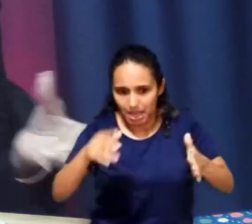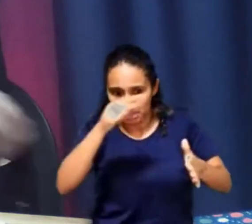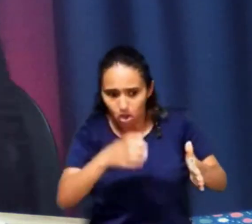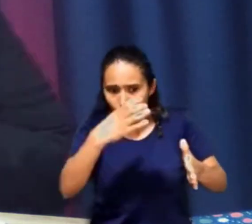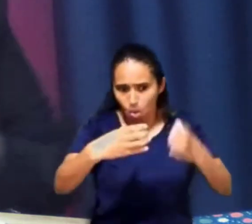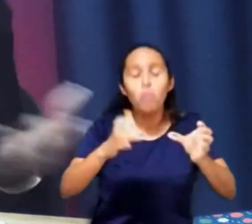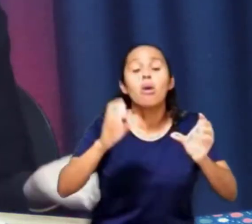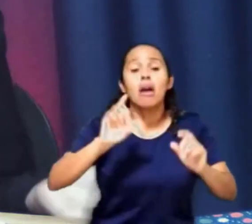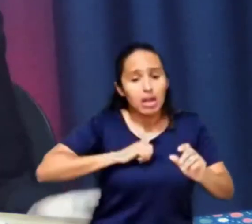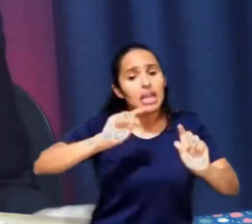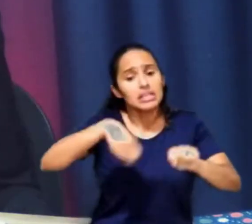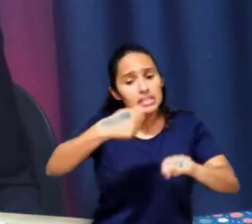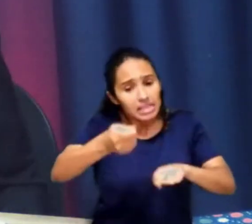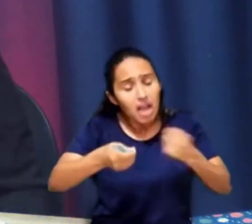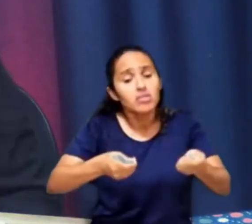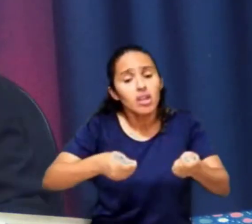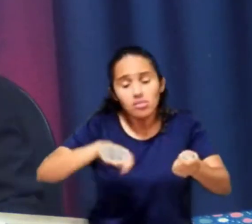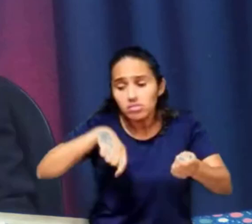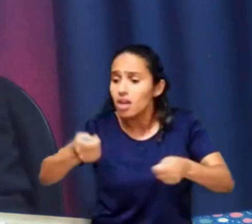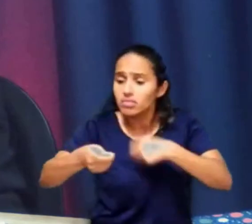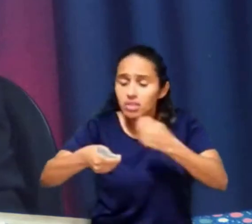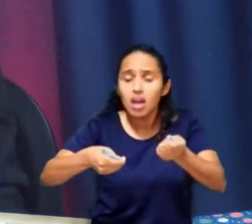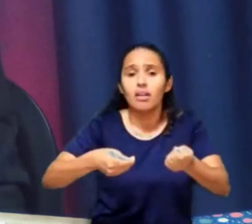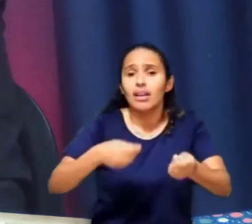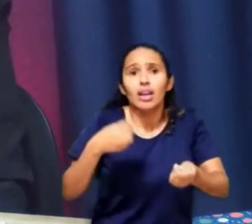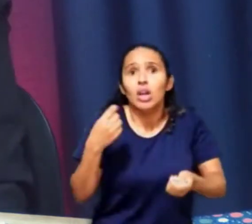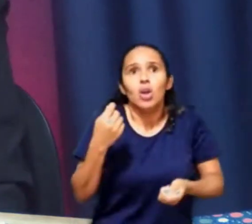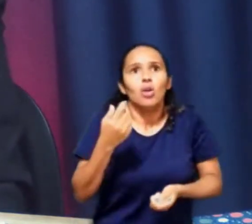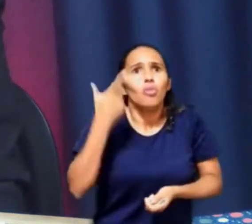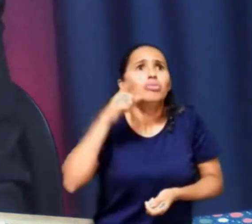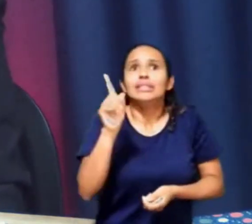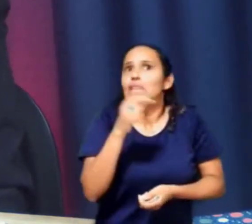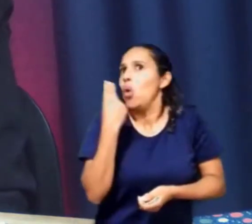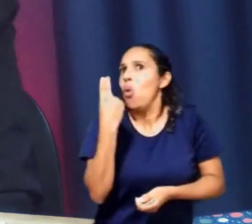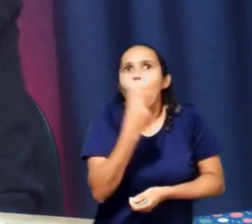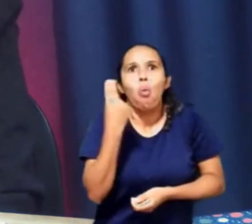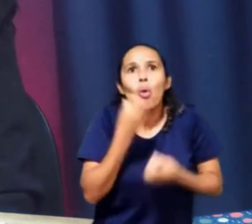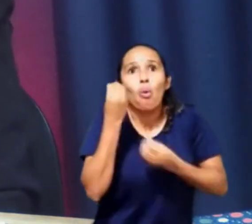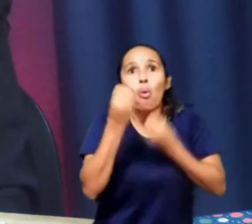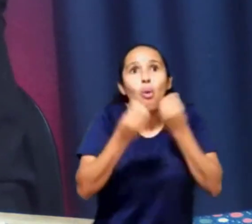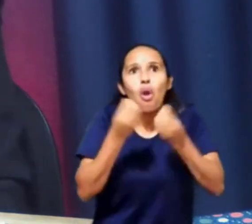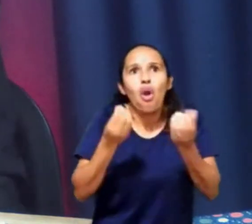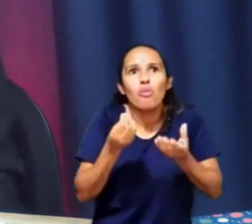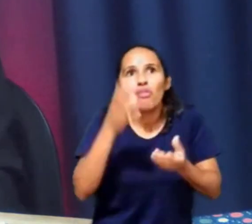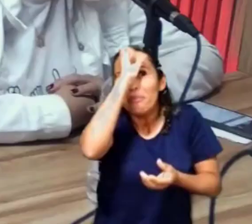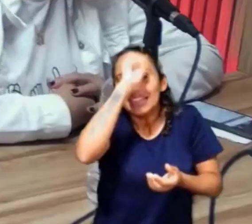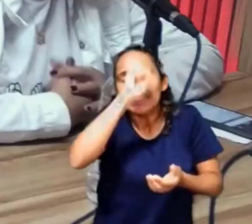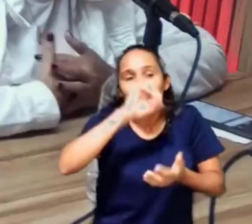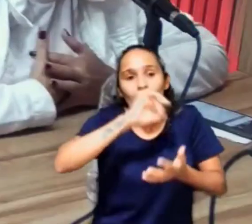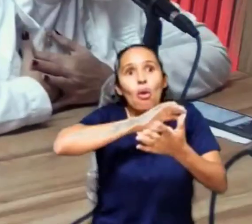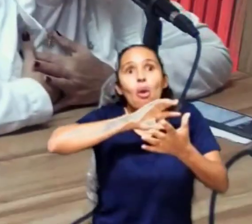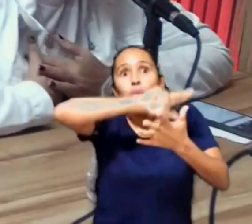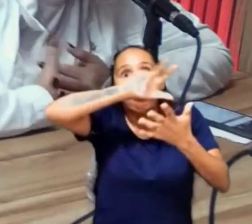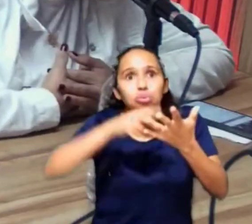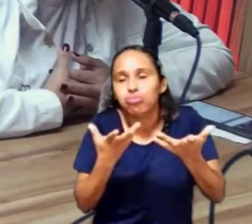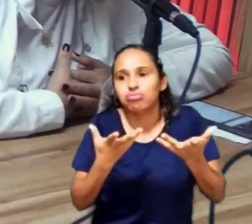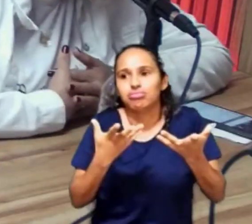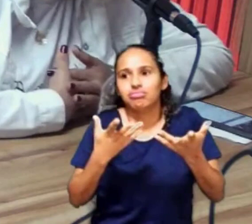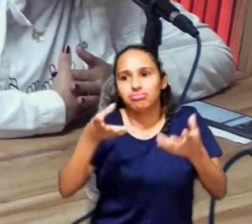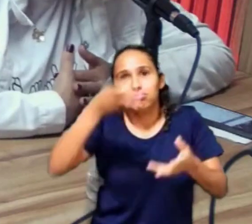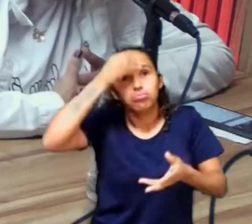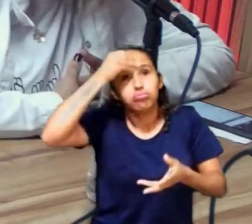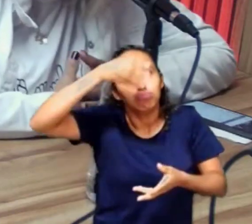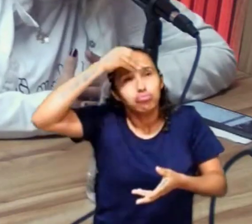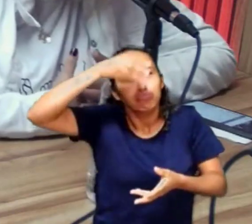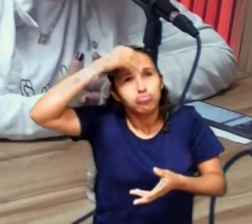nunca. Como é que eu vou decorar tudo isso? É por segmento, né? Exatamente. A gente costuma falar que vamos aprender por segmentos. Que nem eu estou na educação, vou